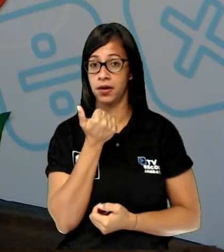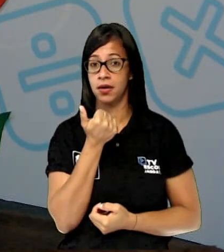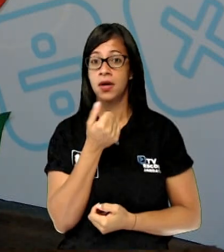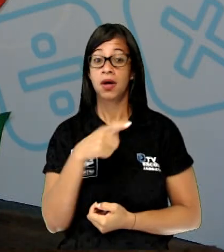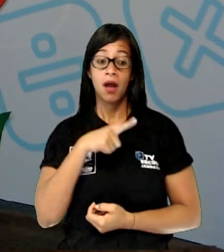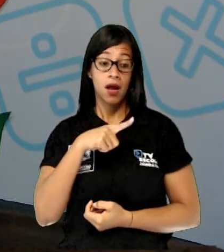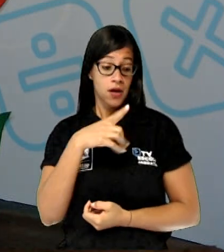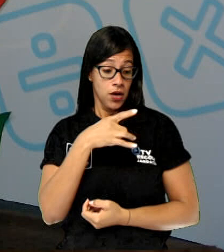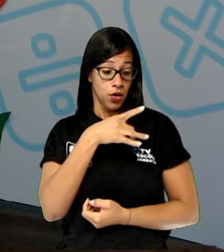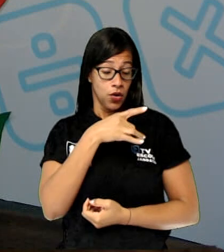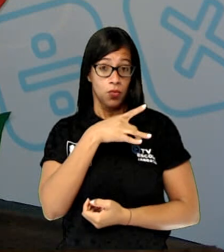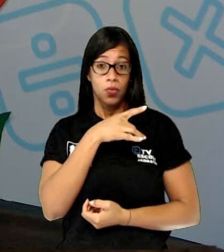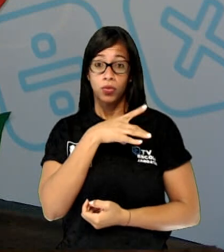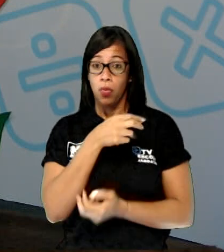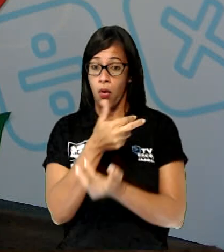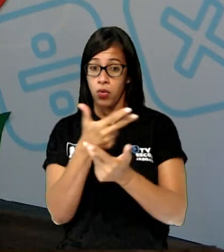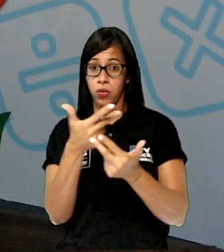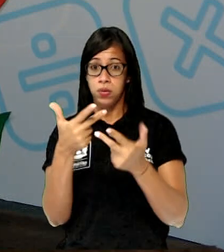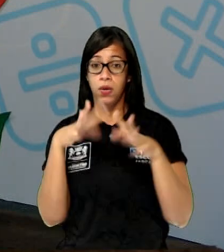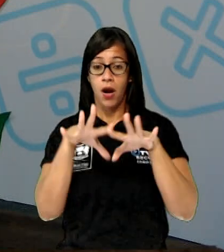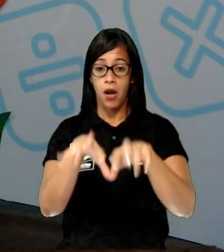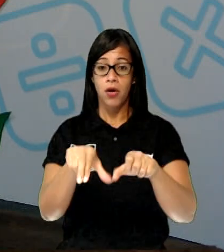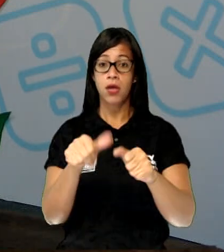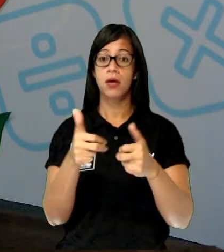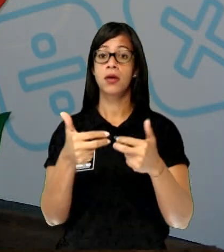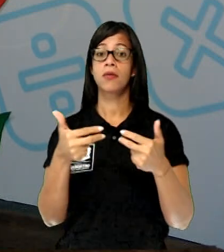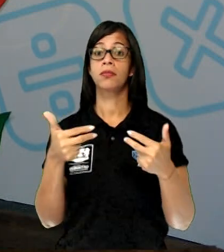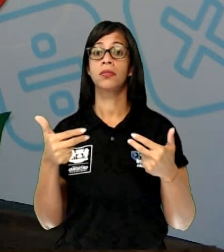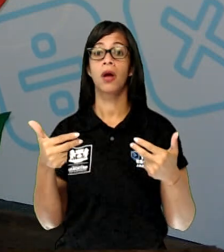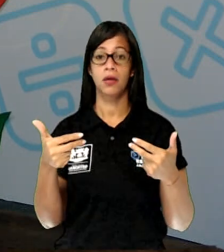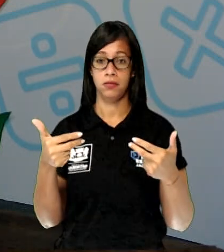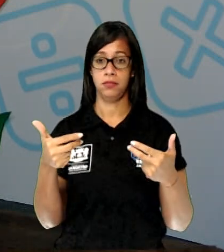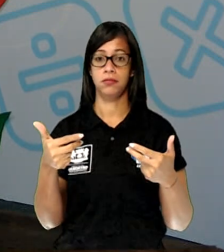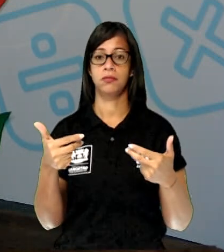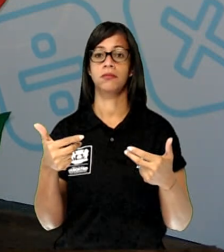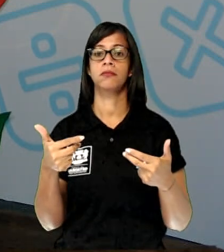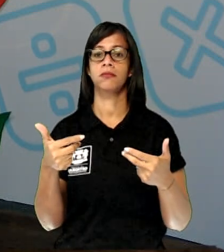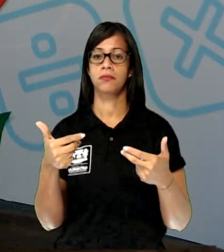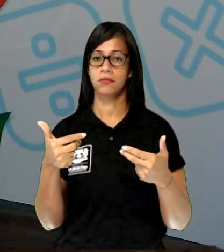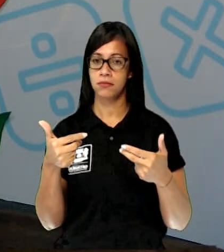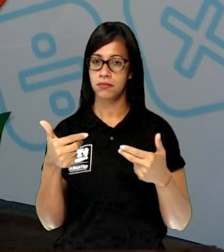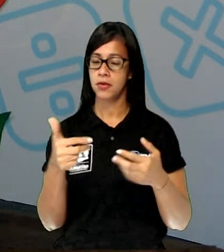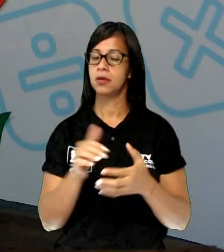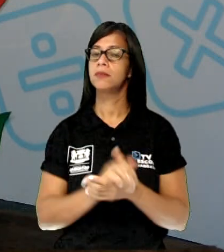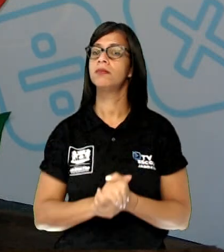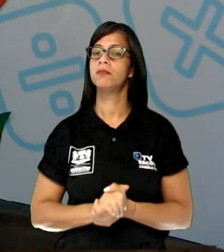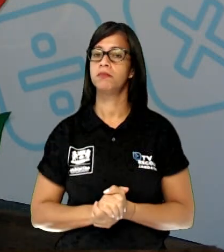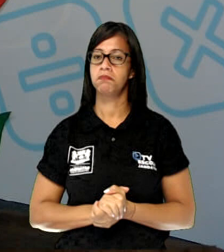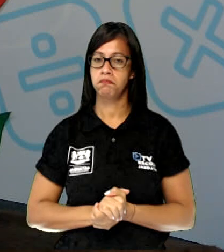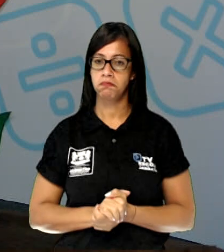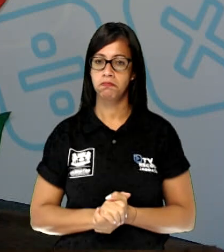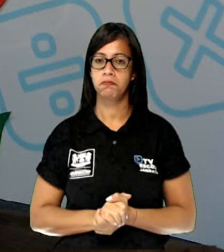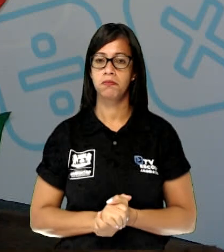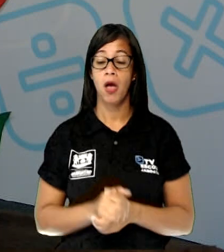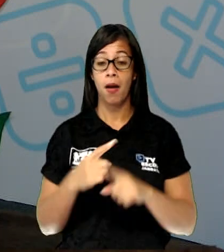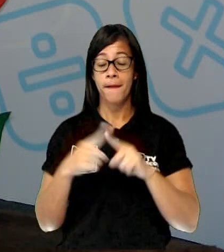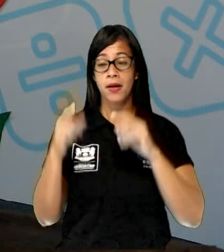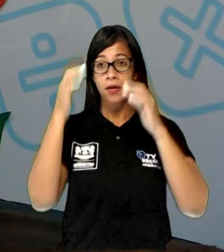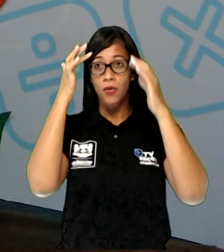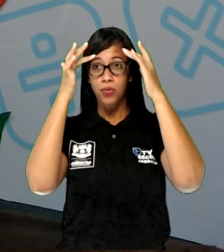de todos aqueles animais, não foi? E ele aprendeu a controlar o seu medo através da sua